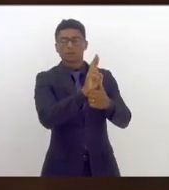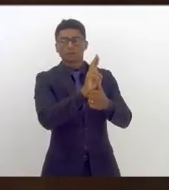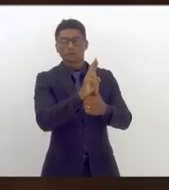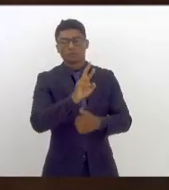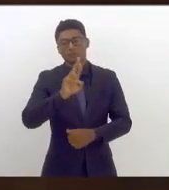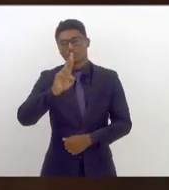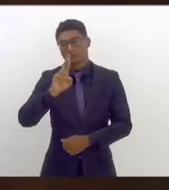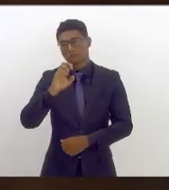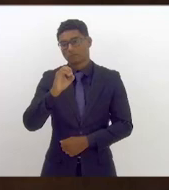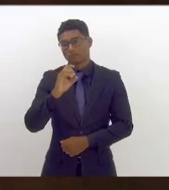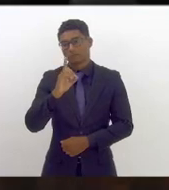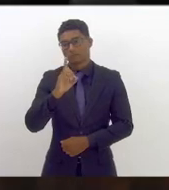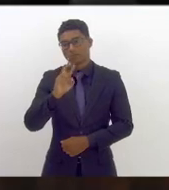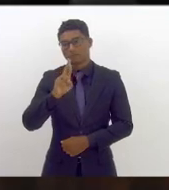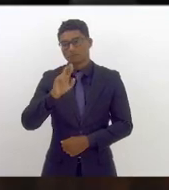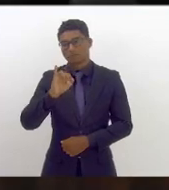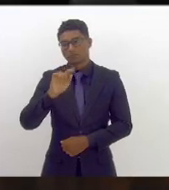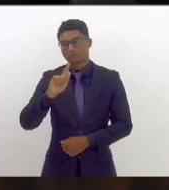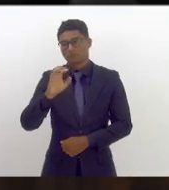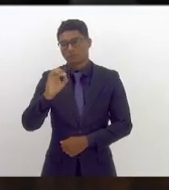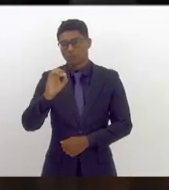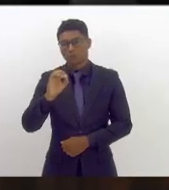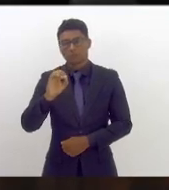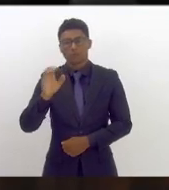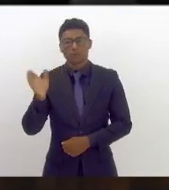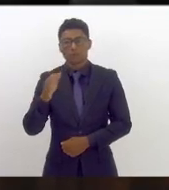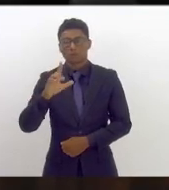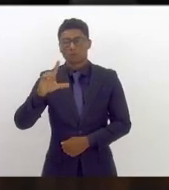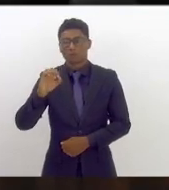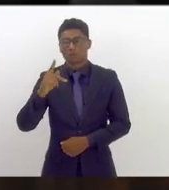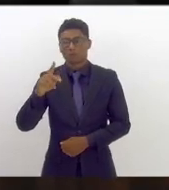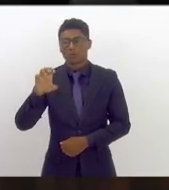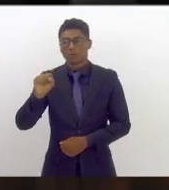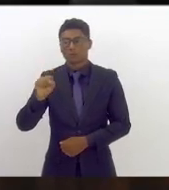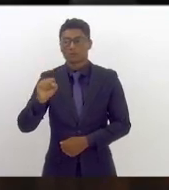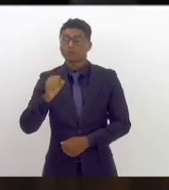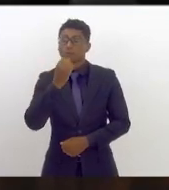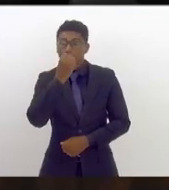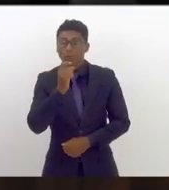Lopes. Doutor Rodrigo Lopes. Seria bom você chamar